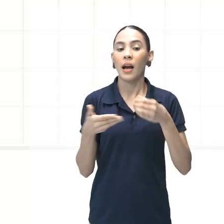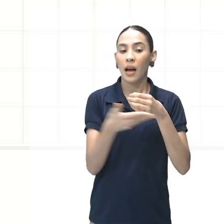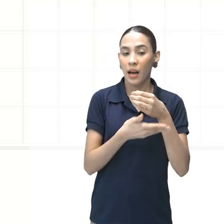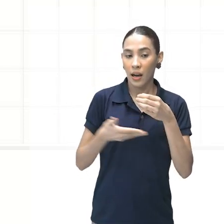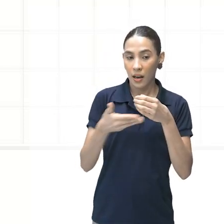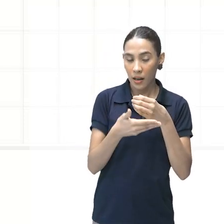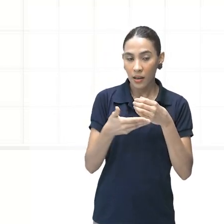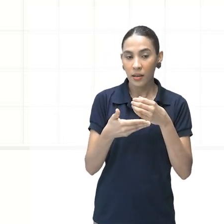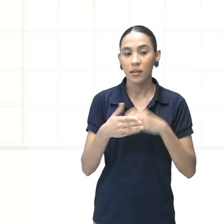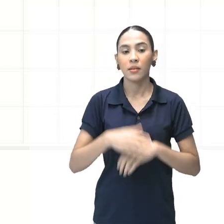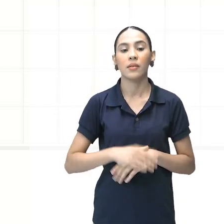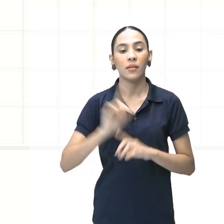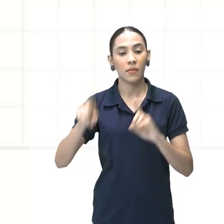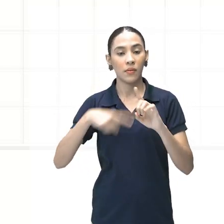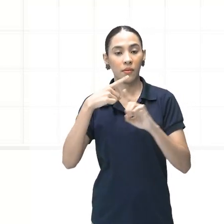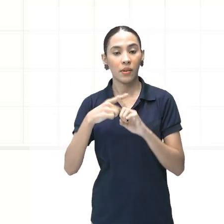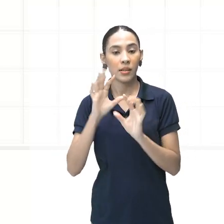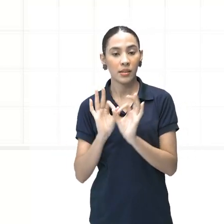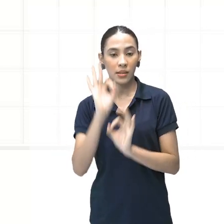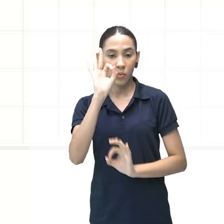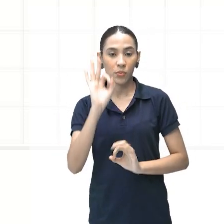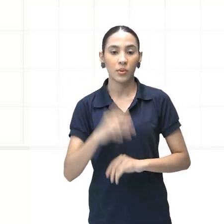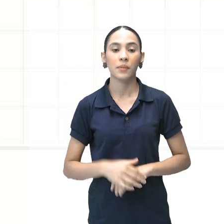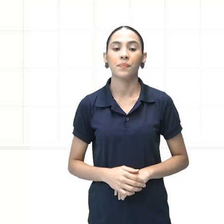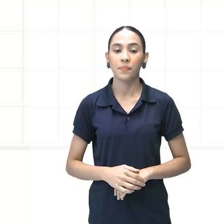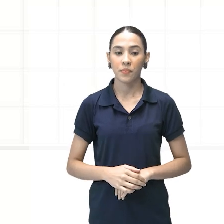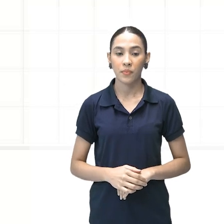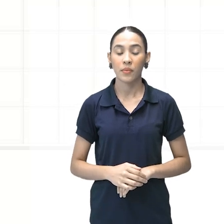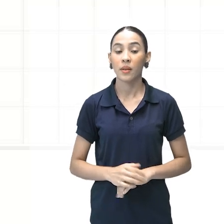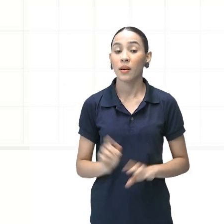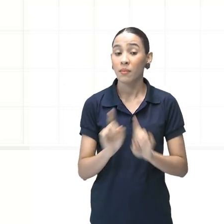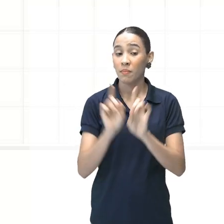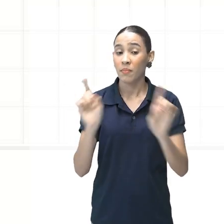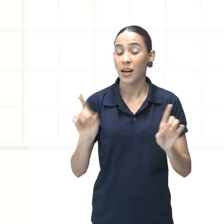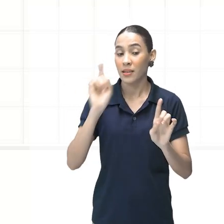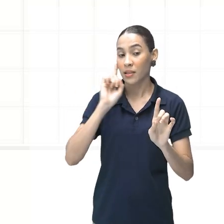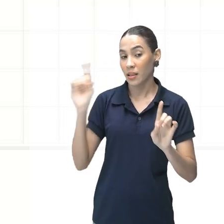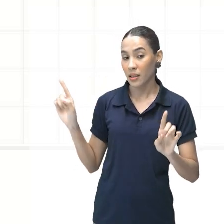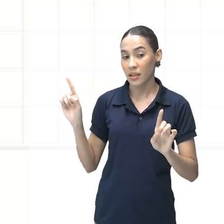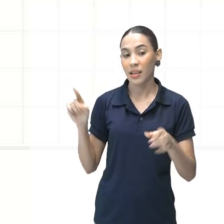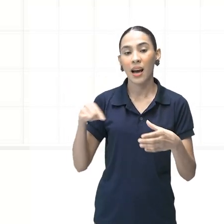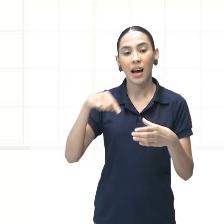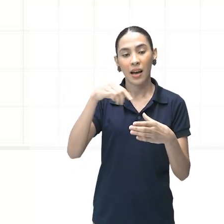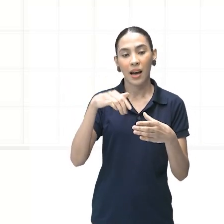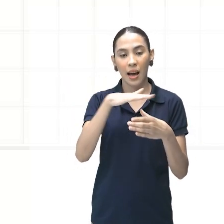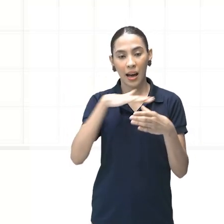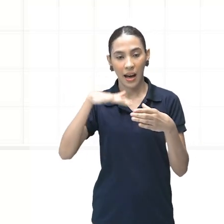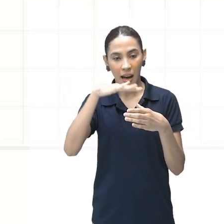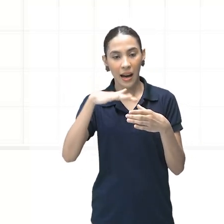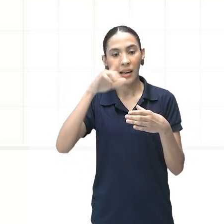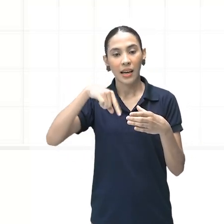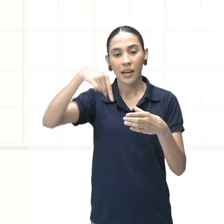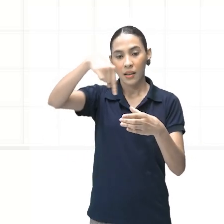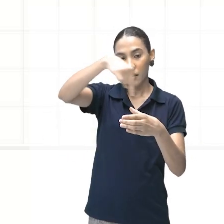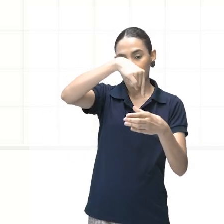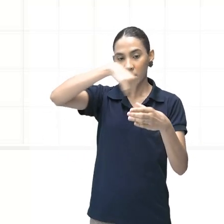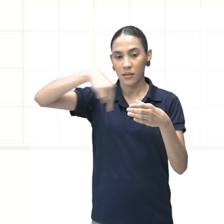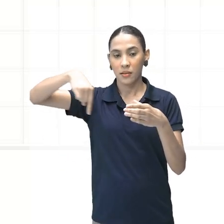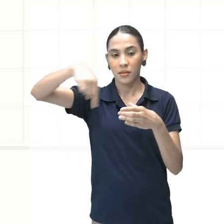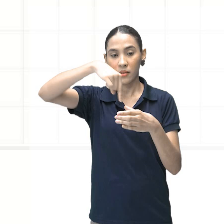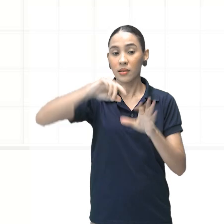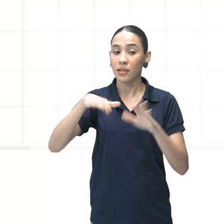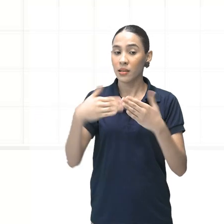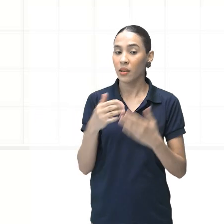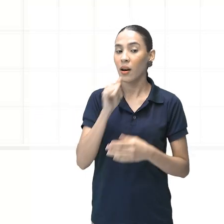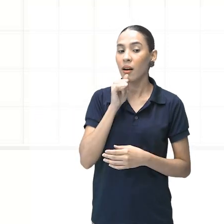base vezes a altura, certo? Só que nesse caso, a área da base é um círculo, né? Então, a